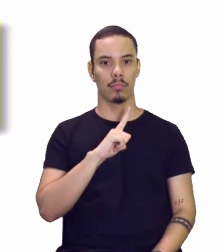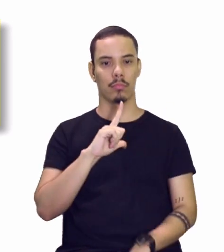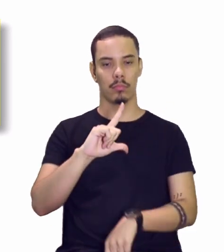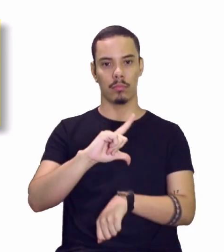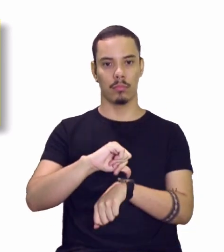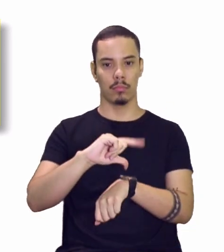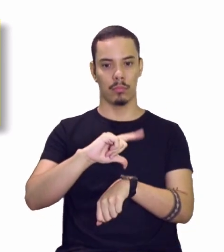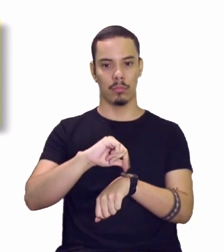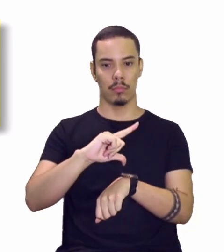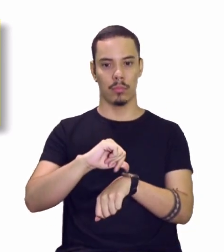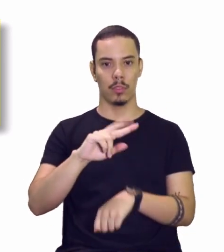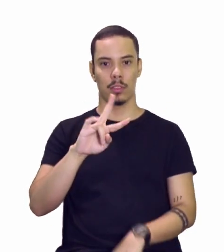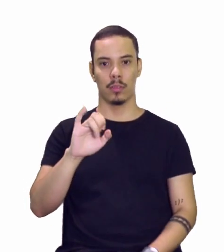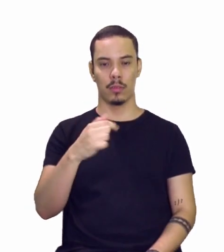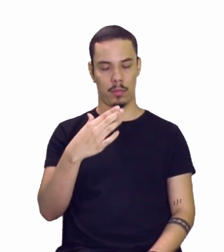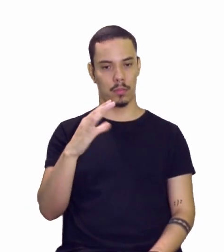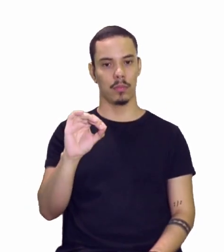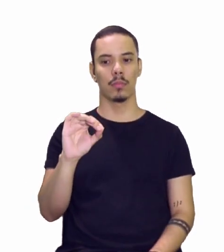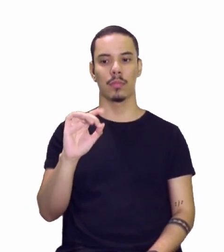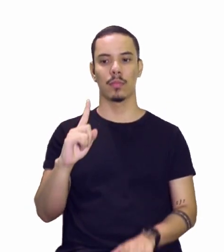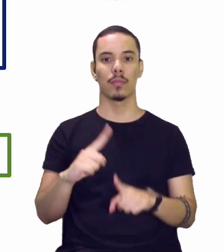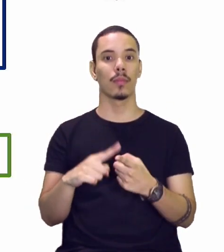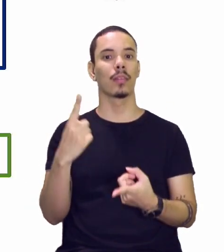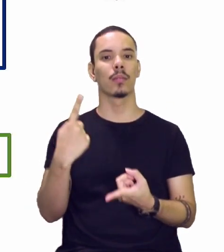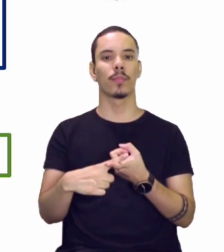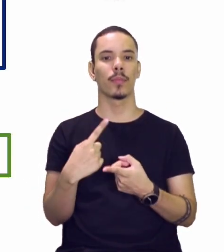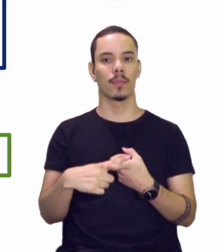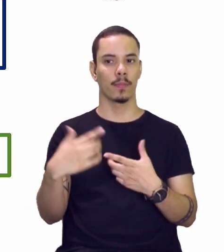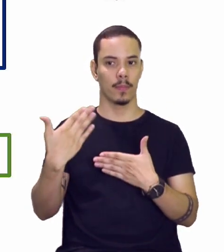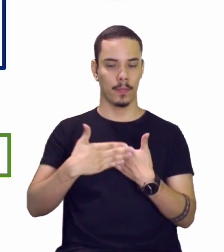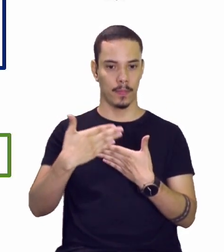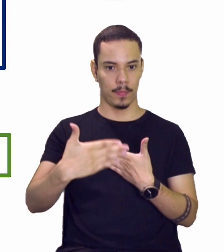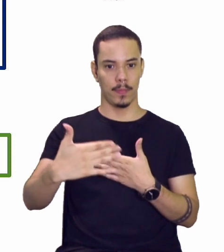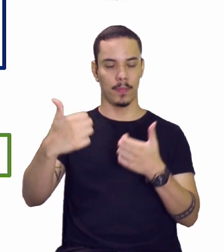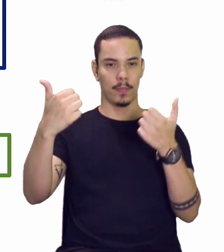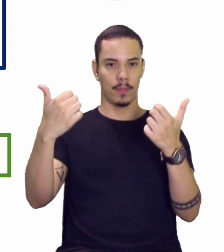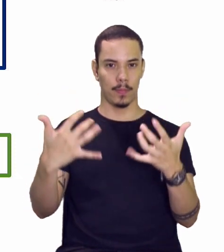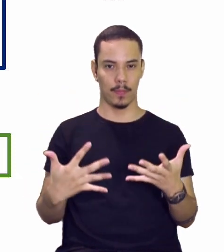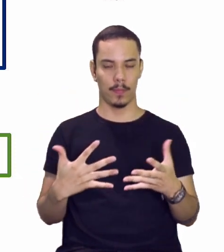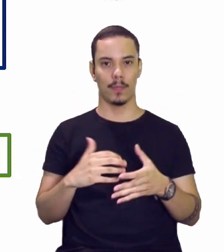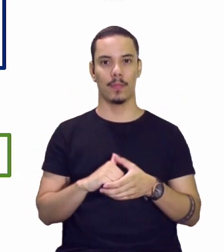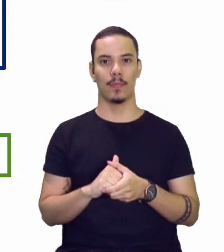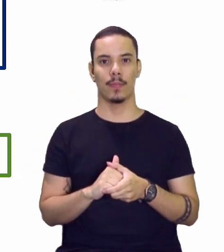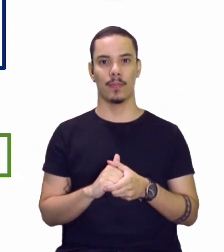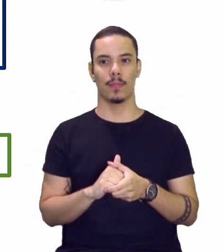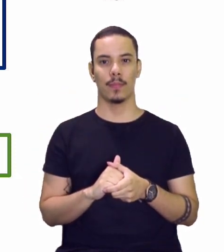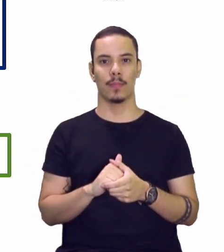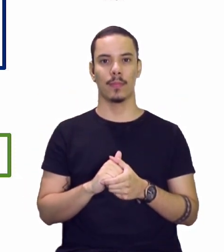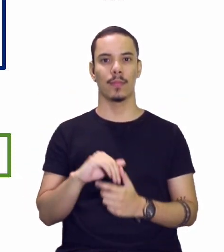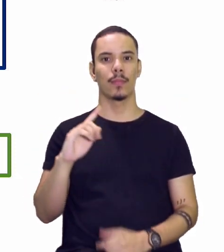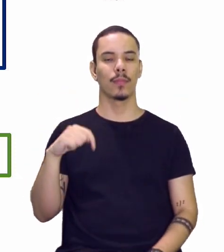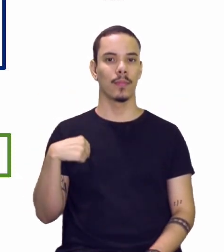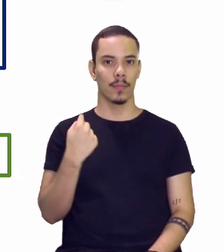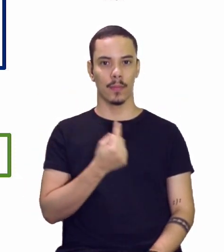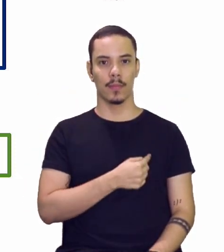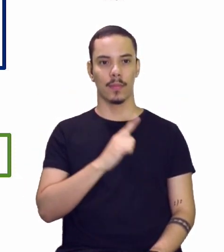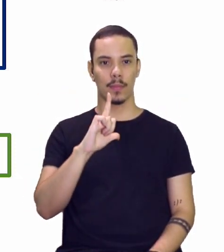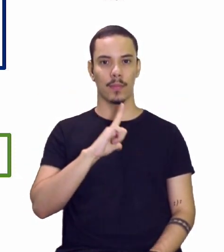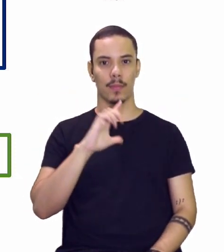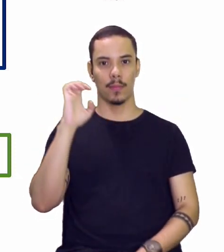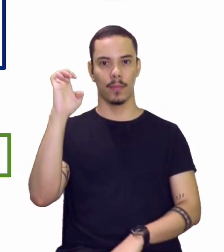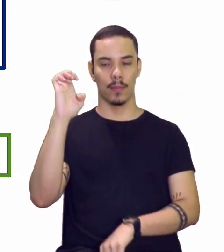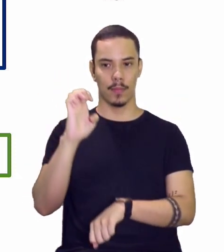anos não estamos tendo, mas saber o porquê disso aí. Beleza? Portanto, nós estamos num